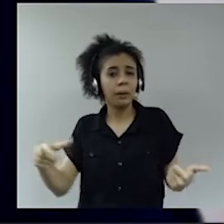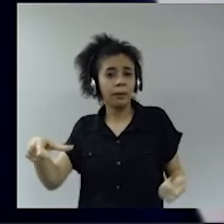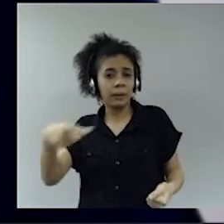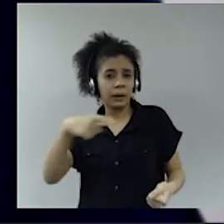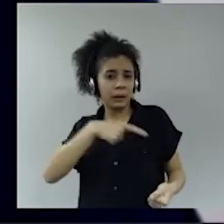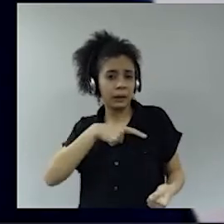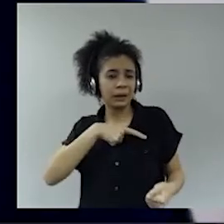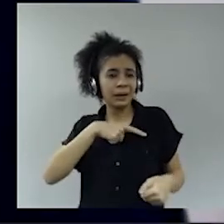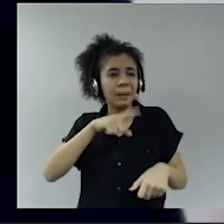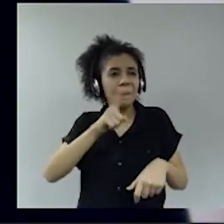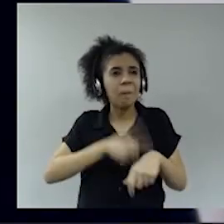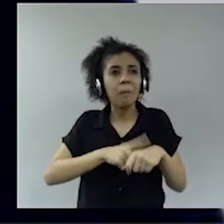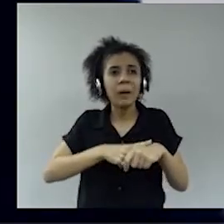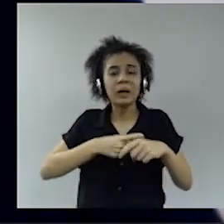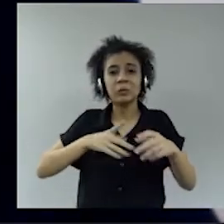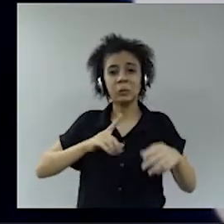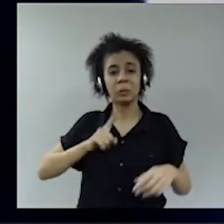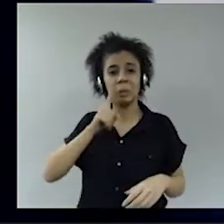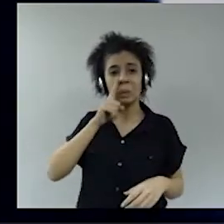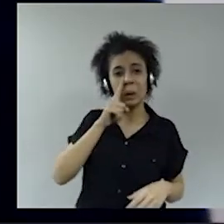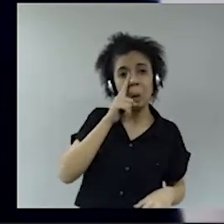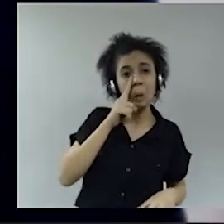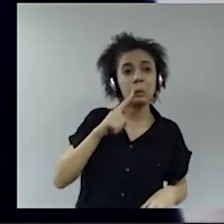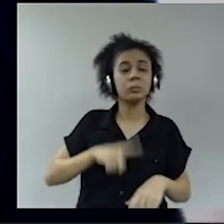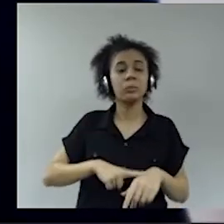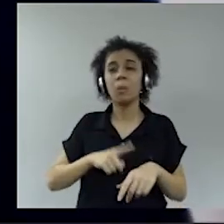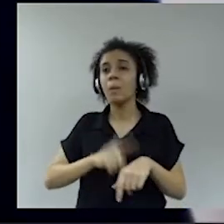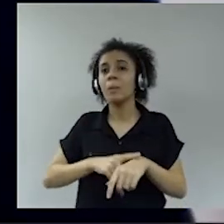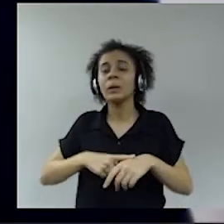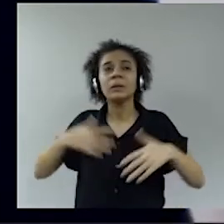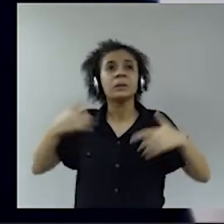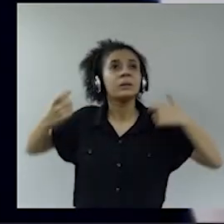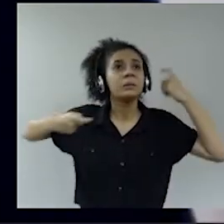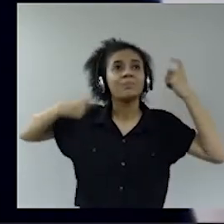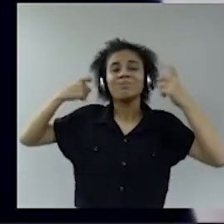estado paroxístico, em momento de desespero,